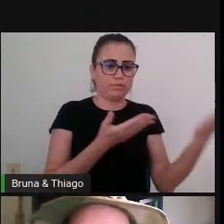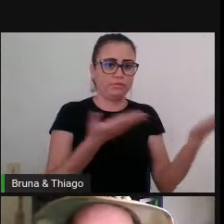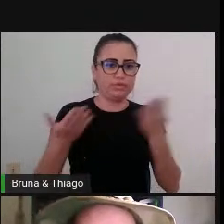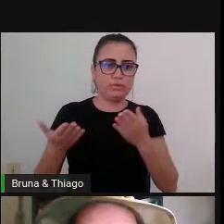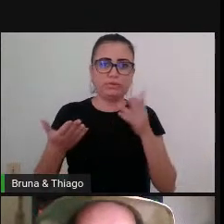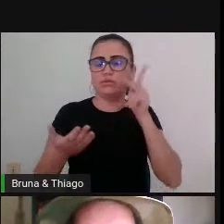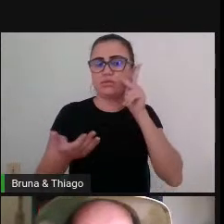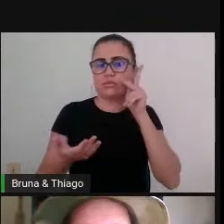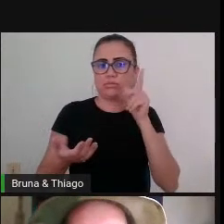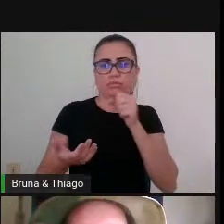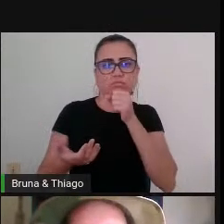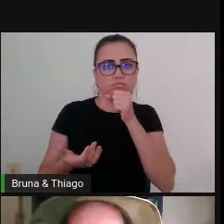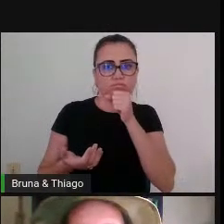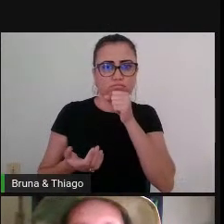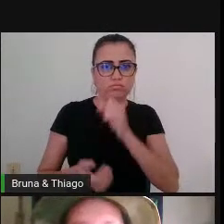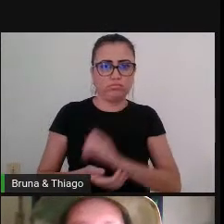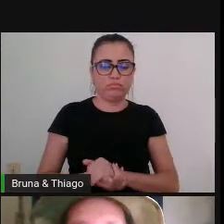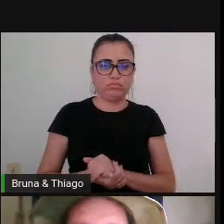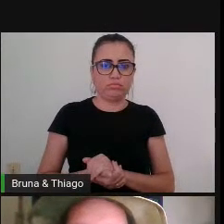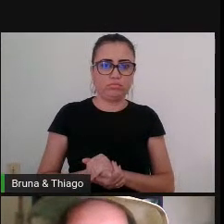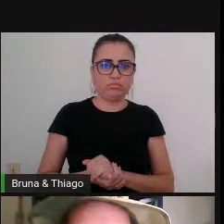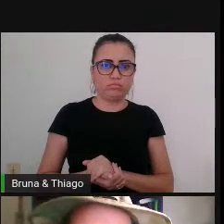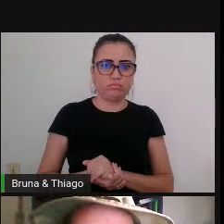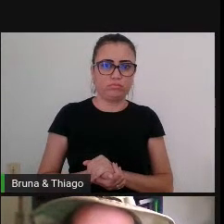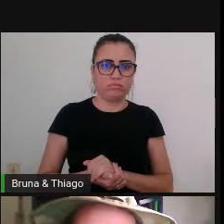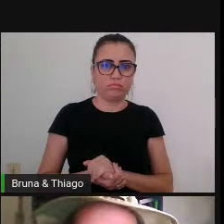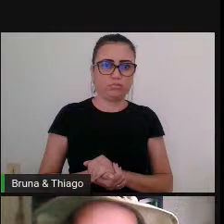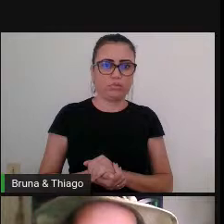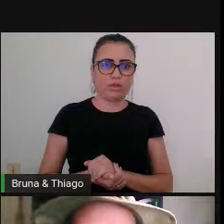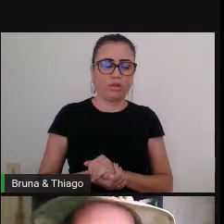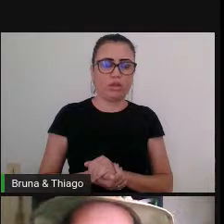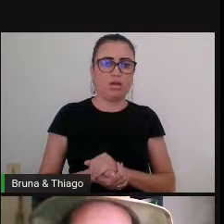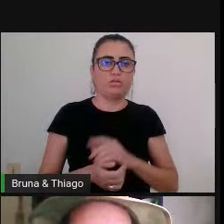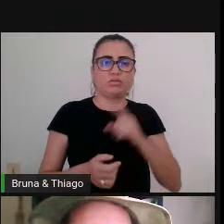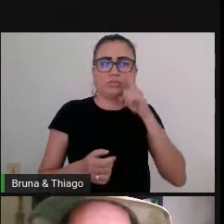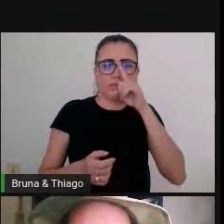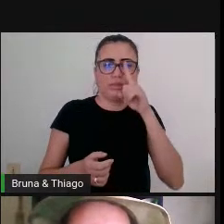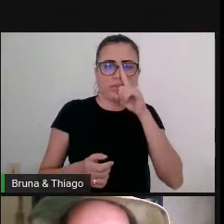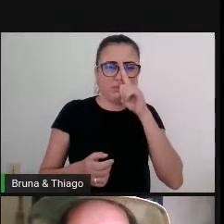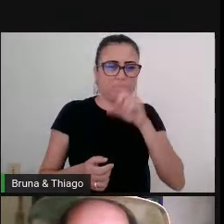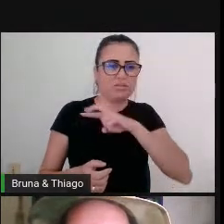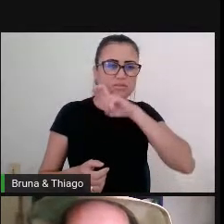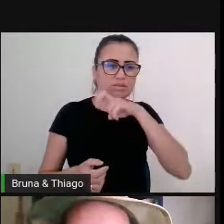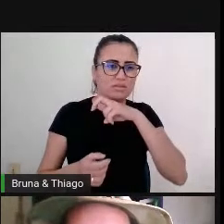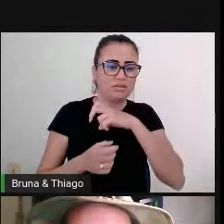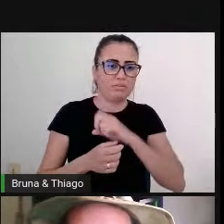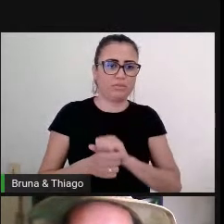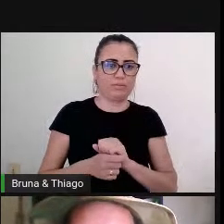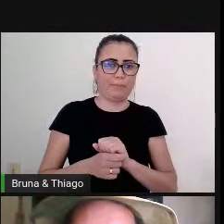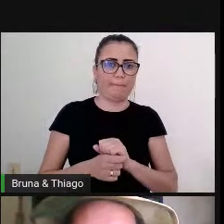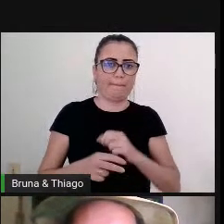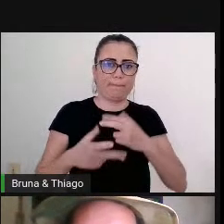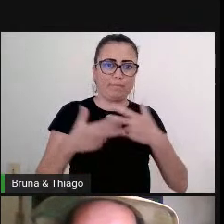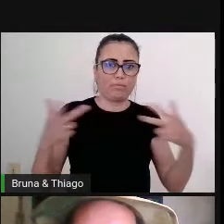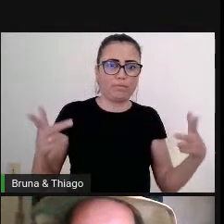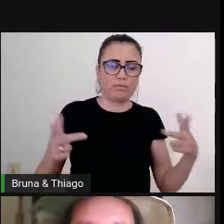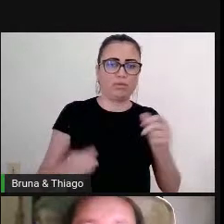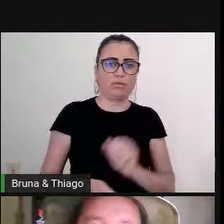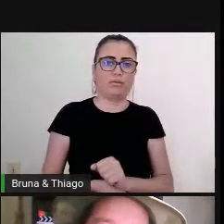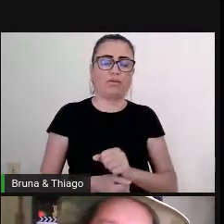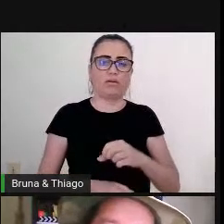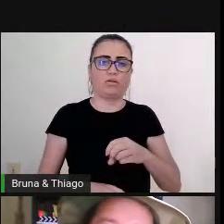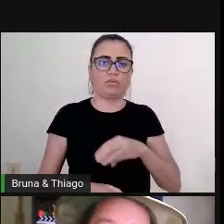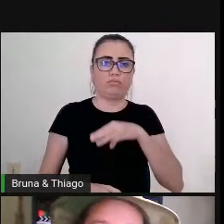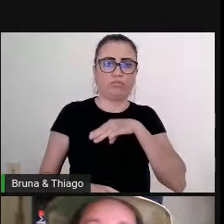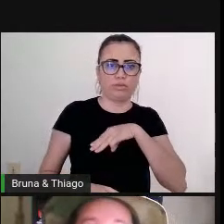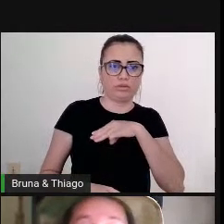Distribuição espacial dos acidentes por animais peçonhentos. Aí aqui nós temos, segundo os dados do Ministério da Saúde, tá? Esses